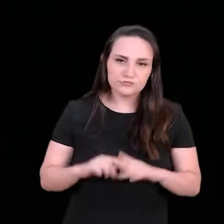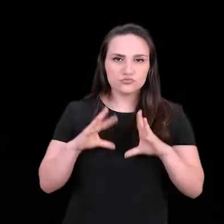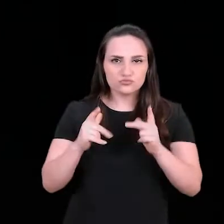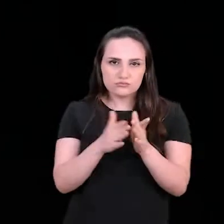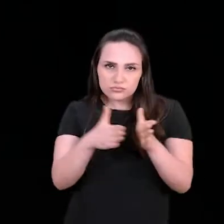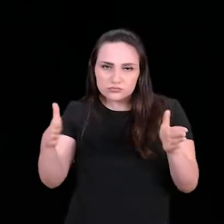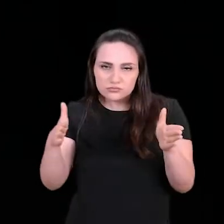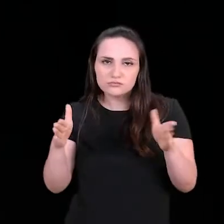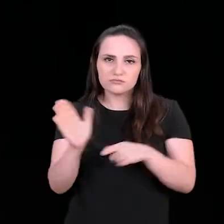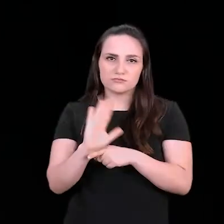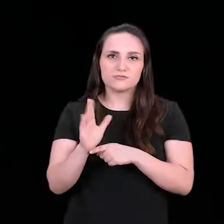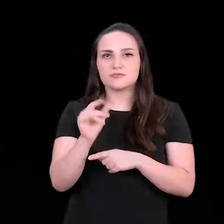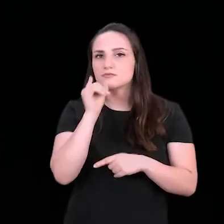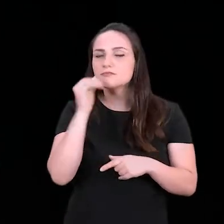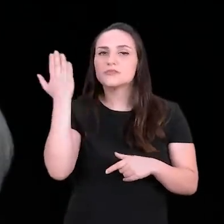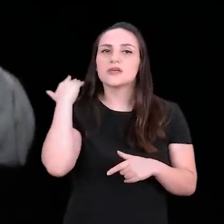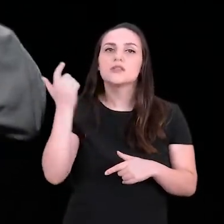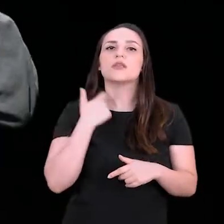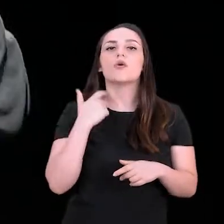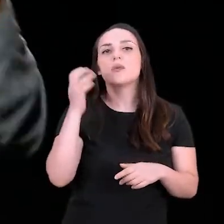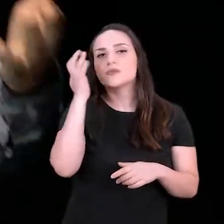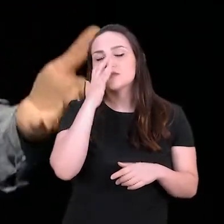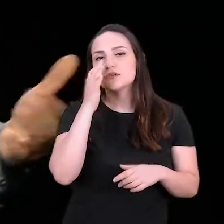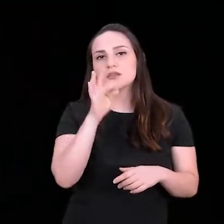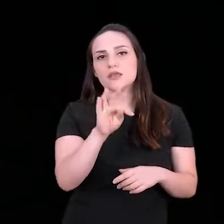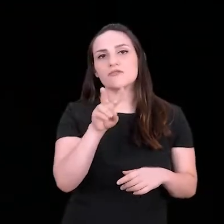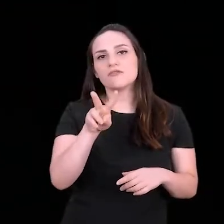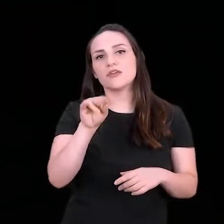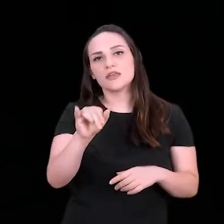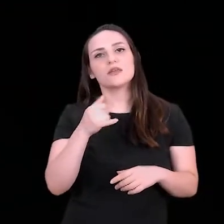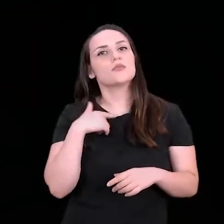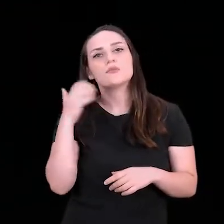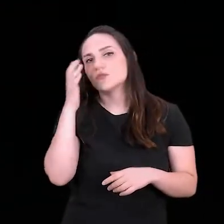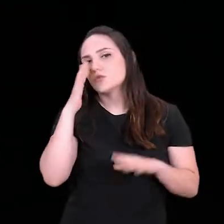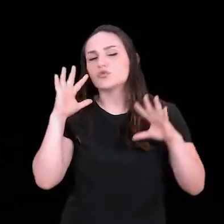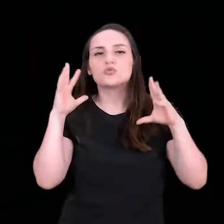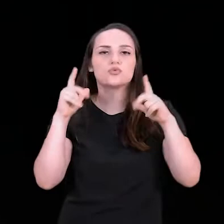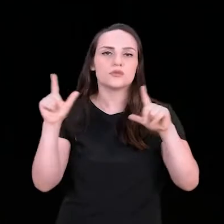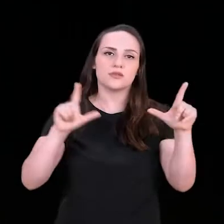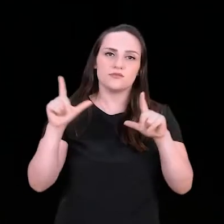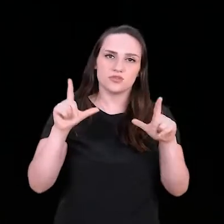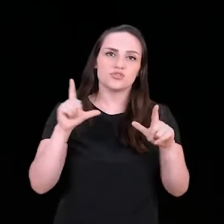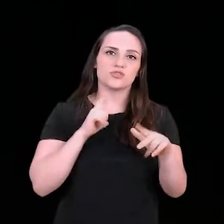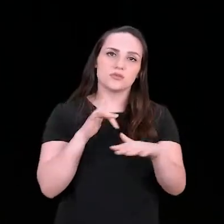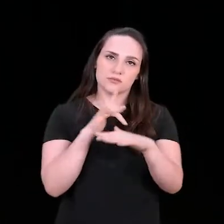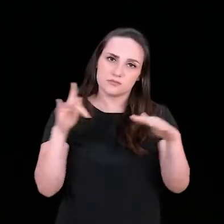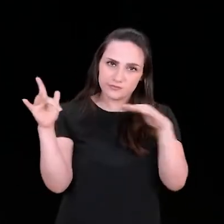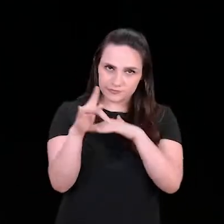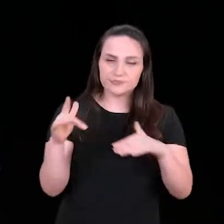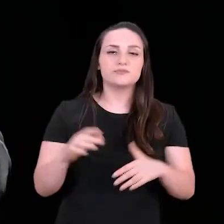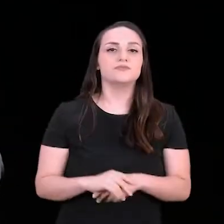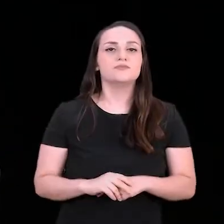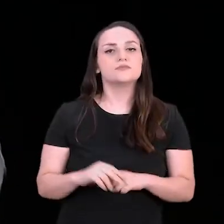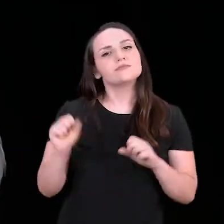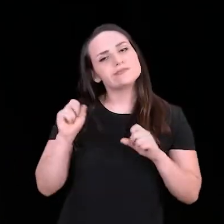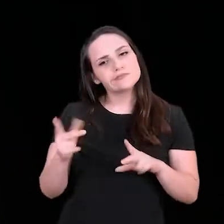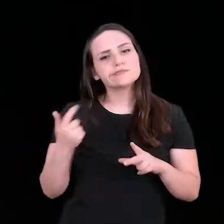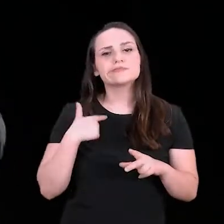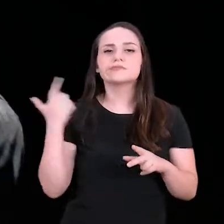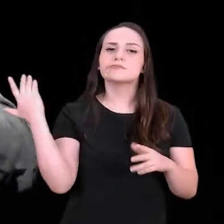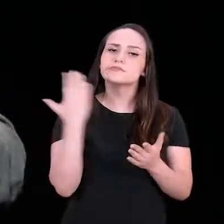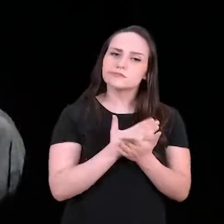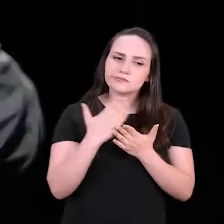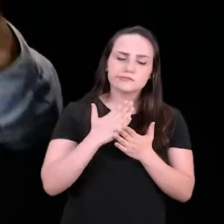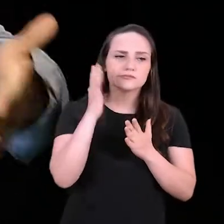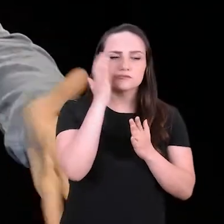estava olhando a TVI, então eu assistia quase toda a programação da TVI disponibilizada nas redes sociais, e aí